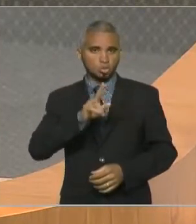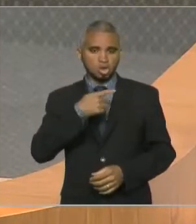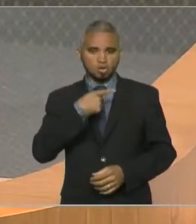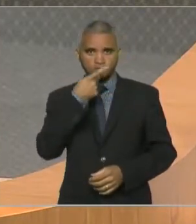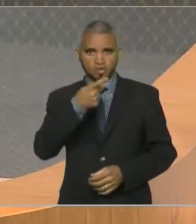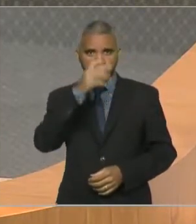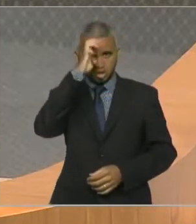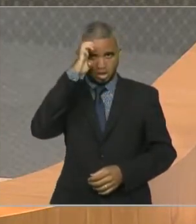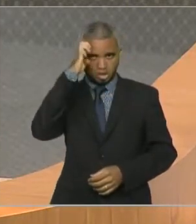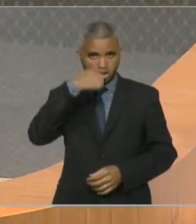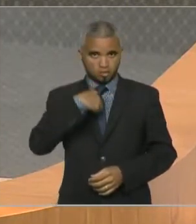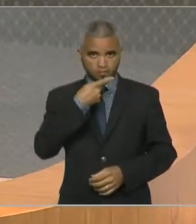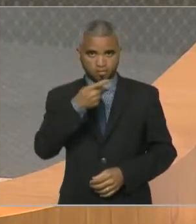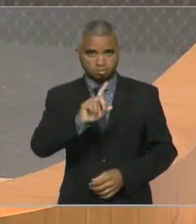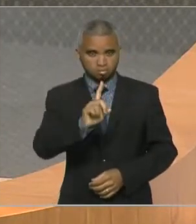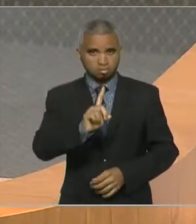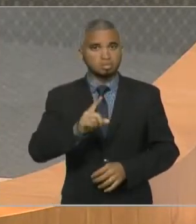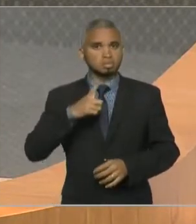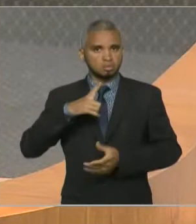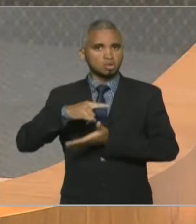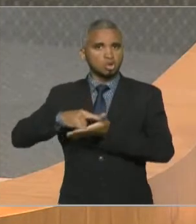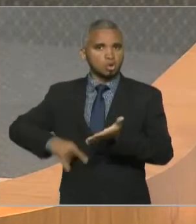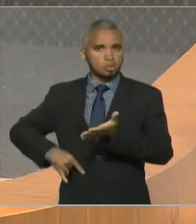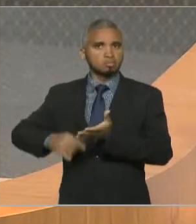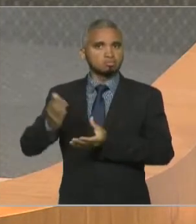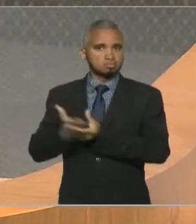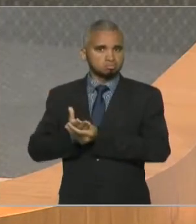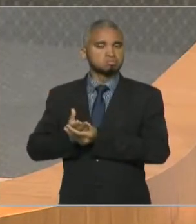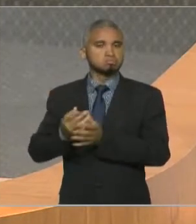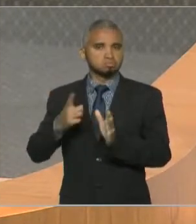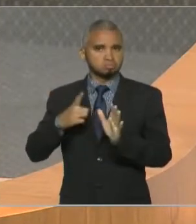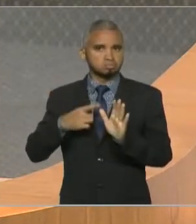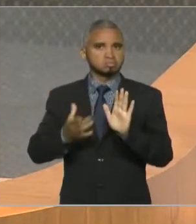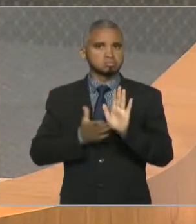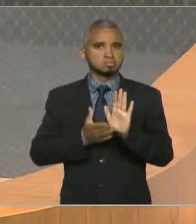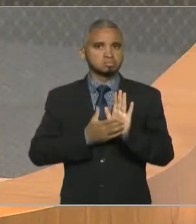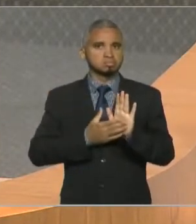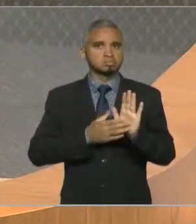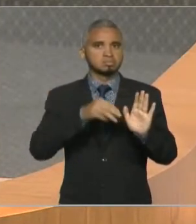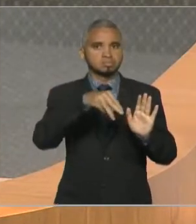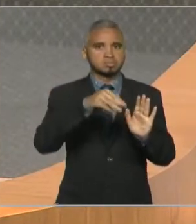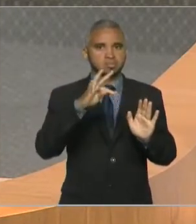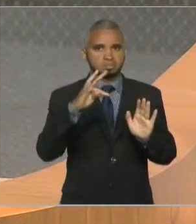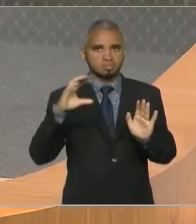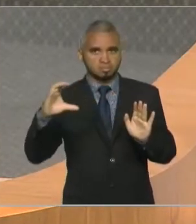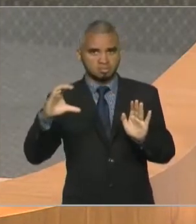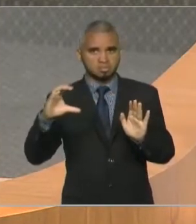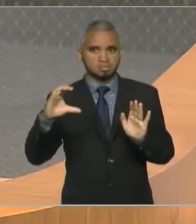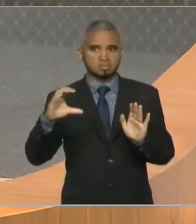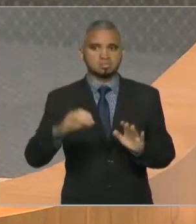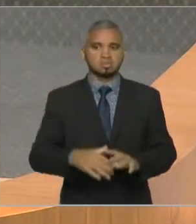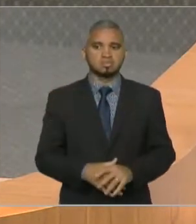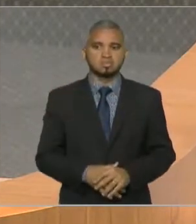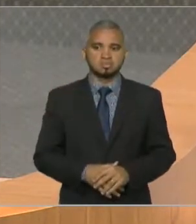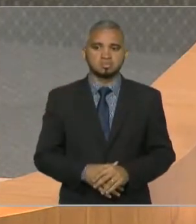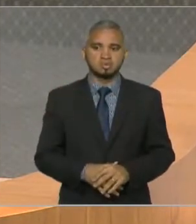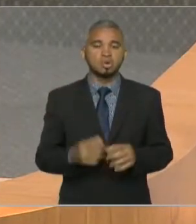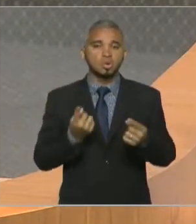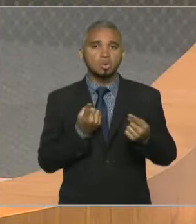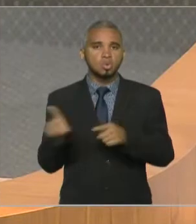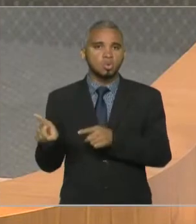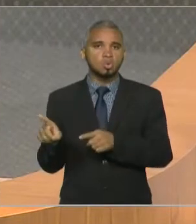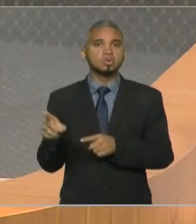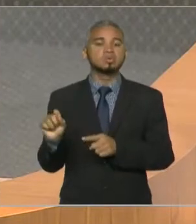Contas do Estado. Representação do MPC, Ministério Público de Contas, contra o remanejamento orçamentário de recursos do